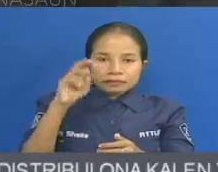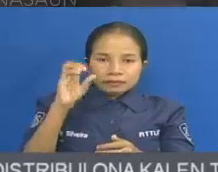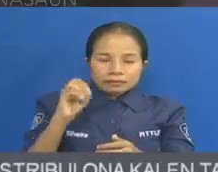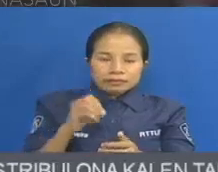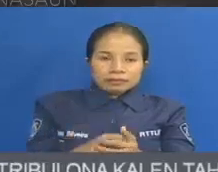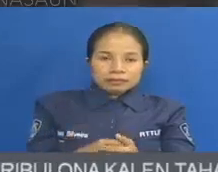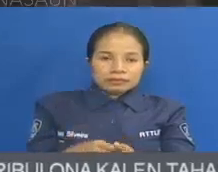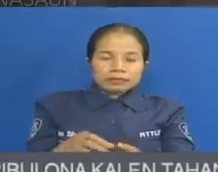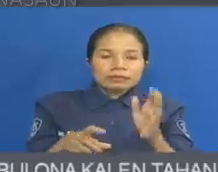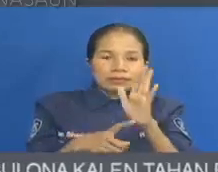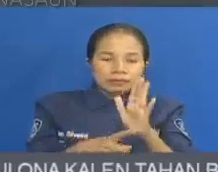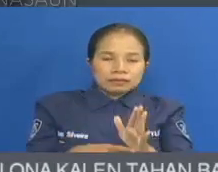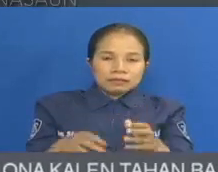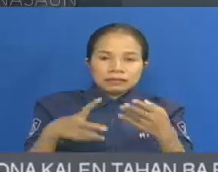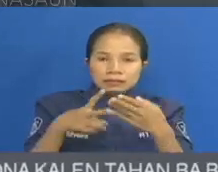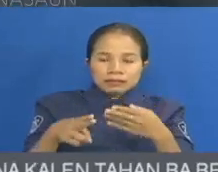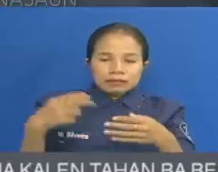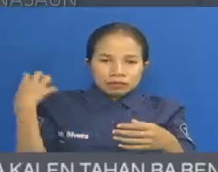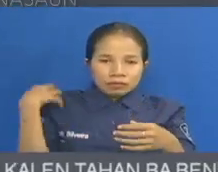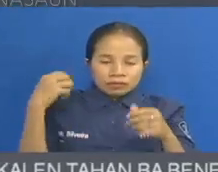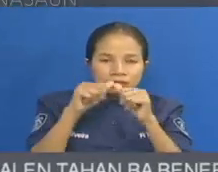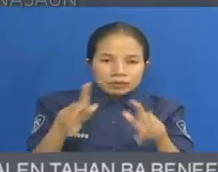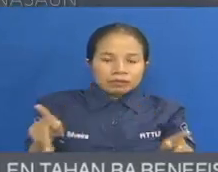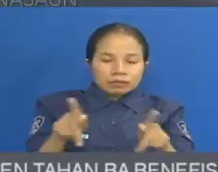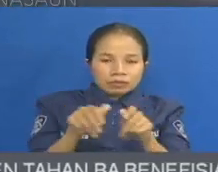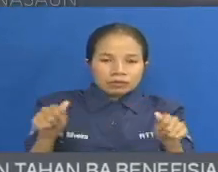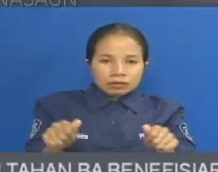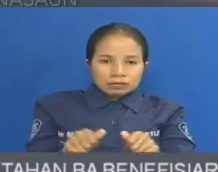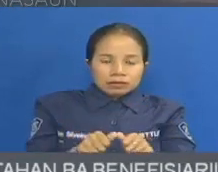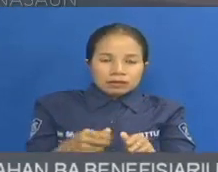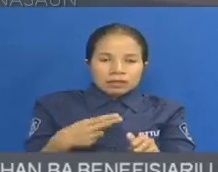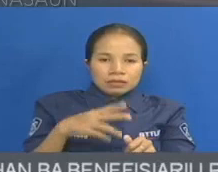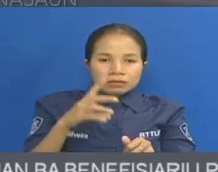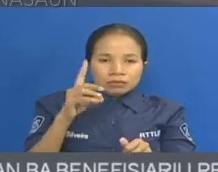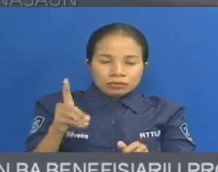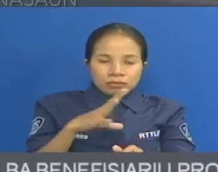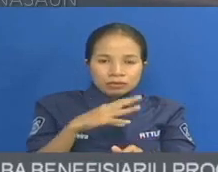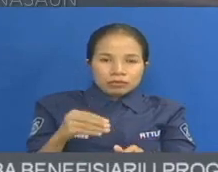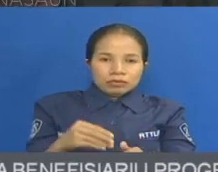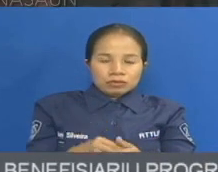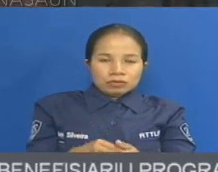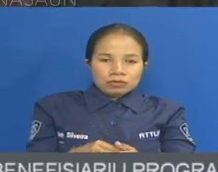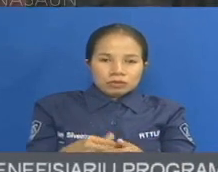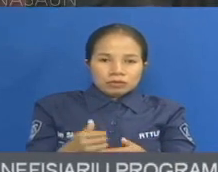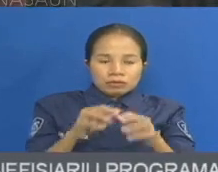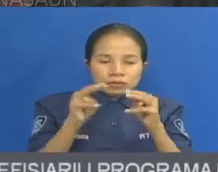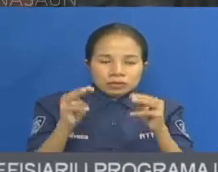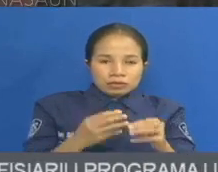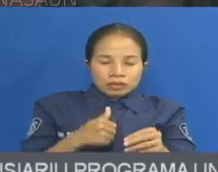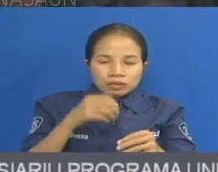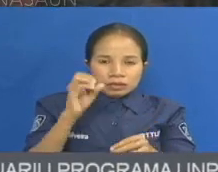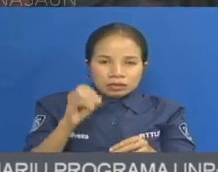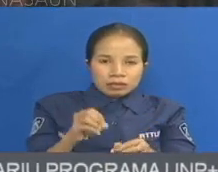Torresão, simbolicamente inaugura edifício Administração Posto Administrativo Raturo no Palco Soro Ainaro, Município Ainaro.